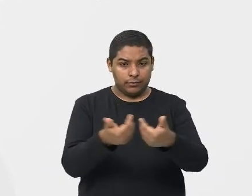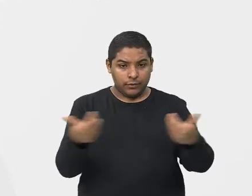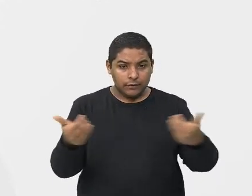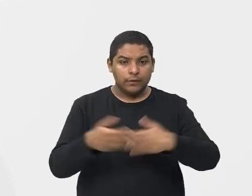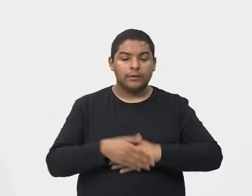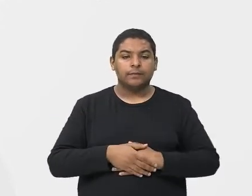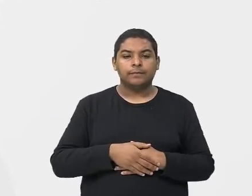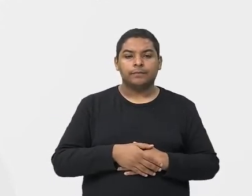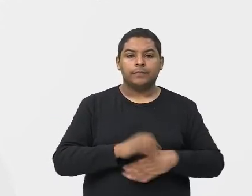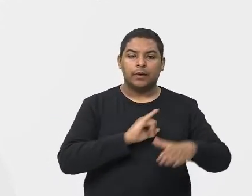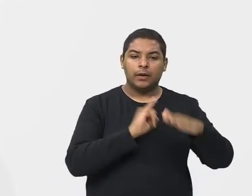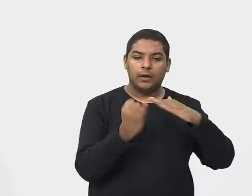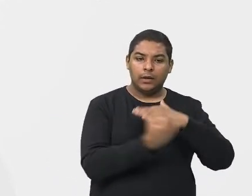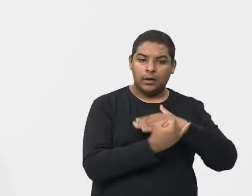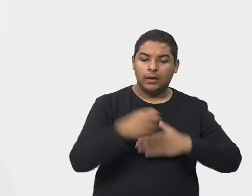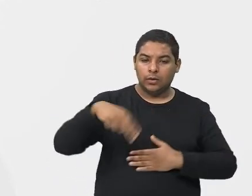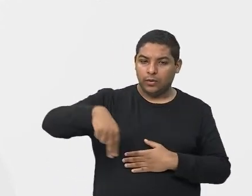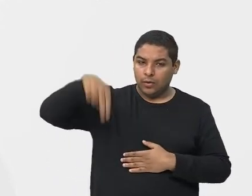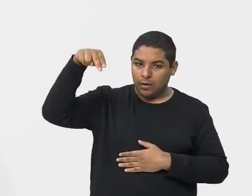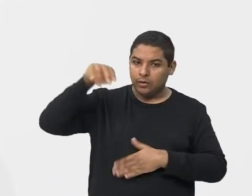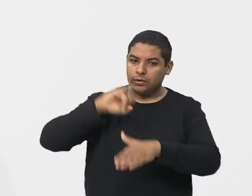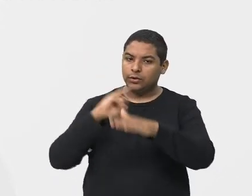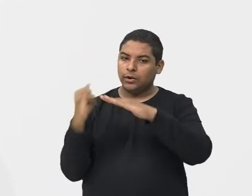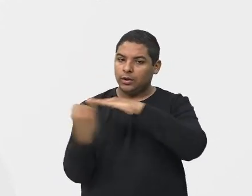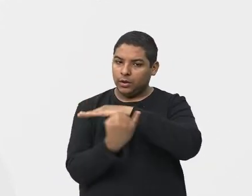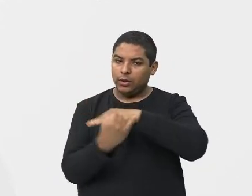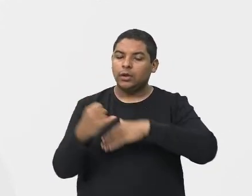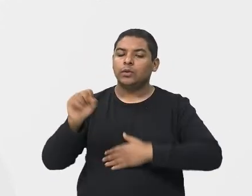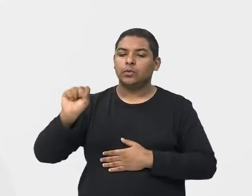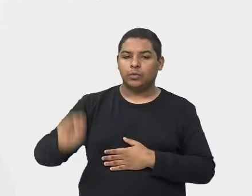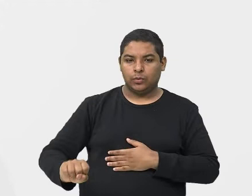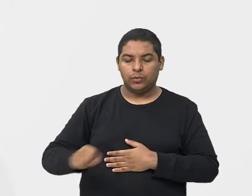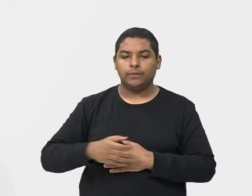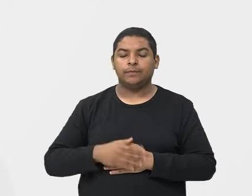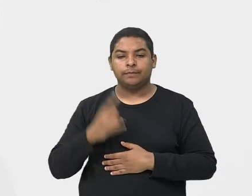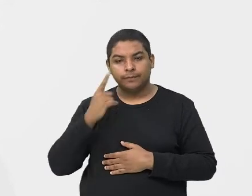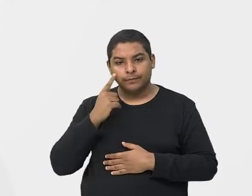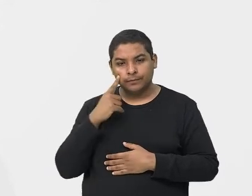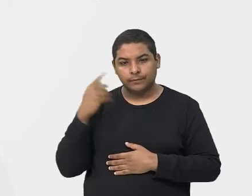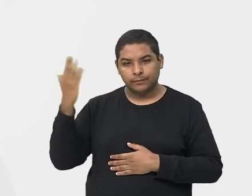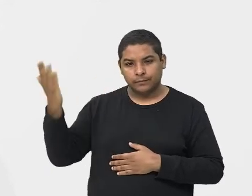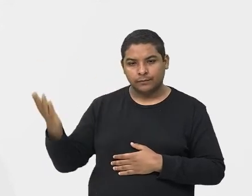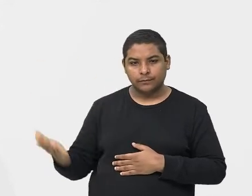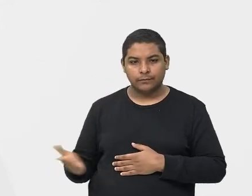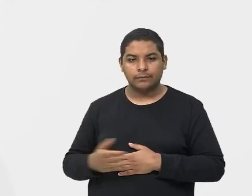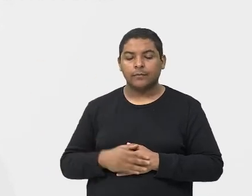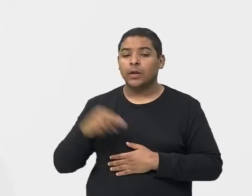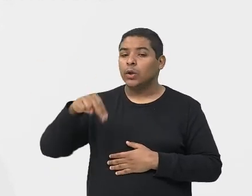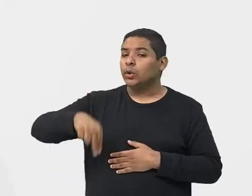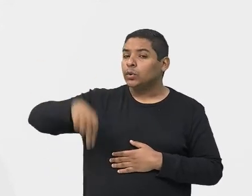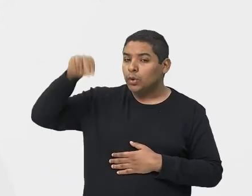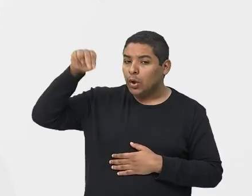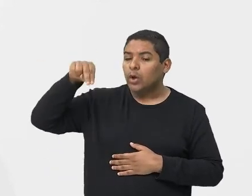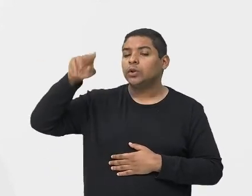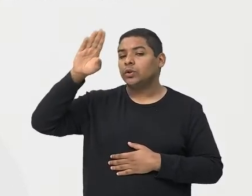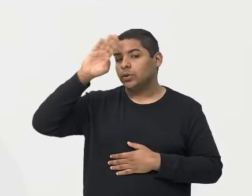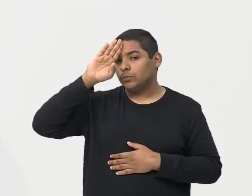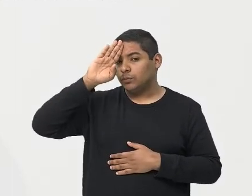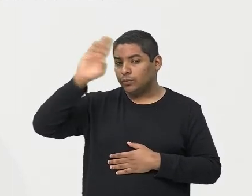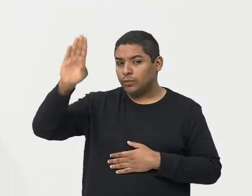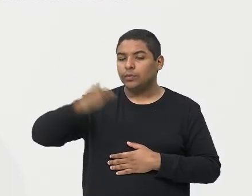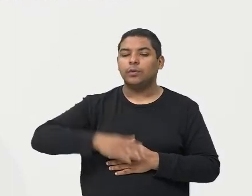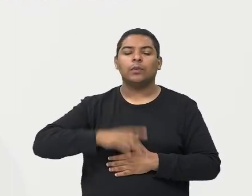Ilha do Norte e na Ilha do Sul. Ah, olha só, na Ilha do Norte a gente verifica na parte